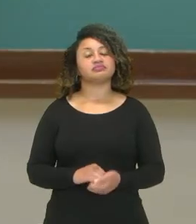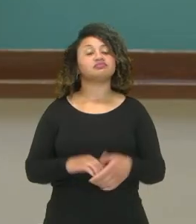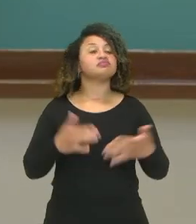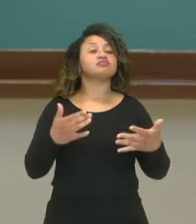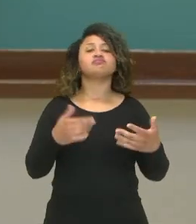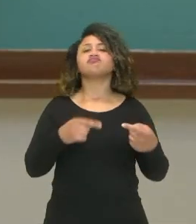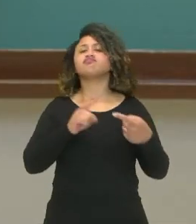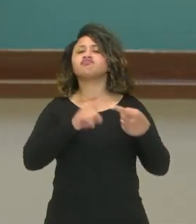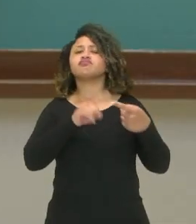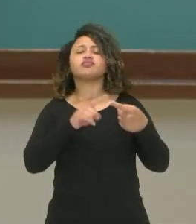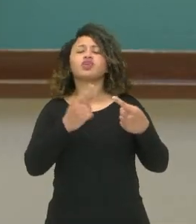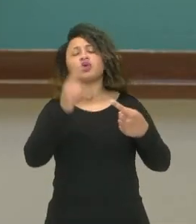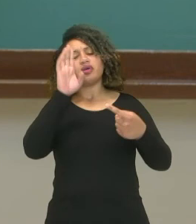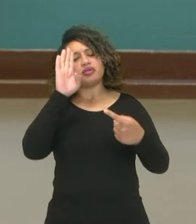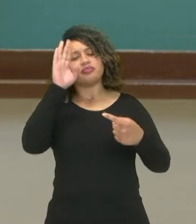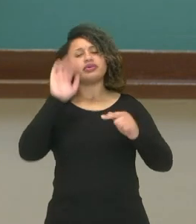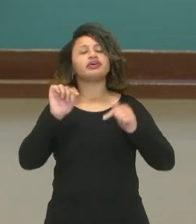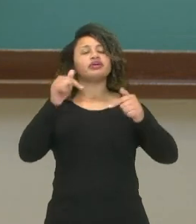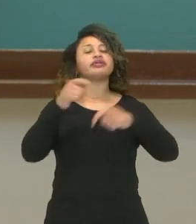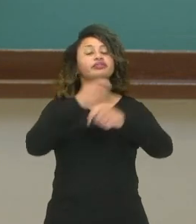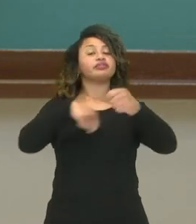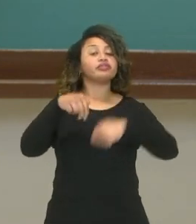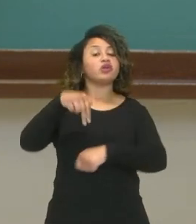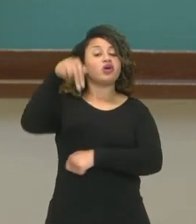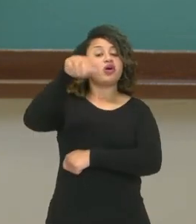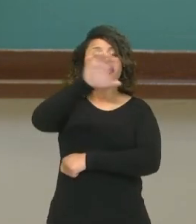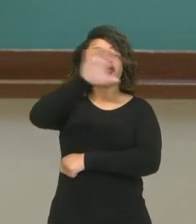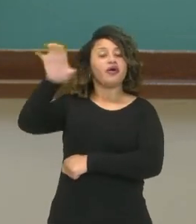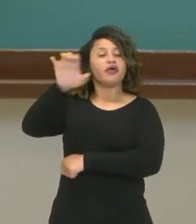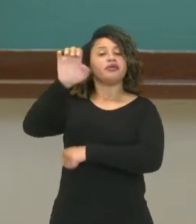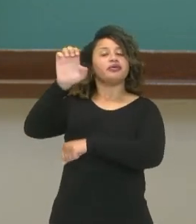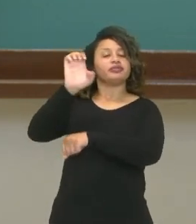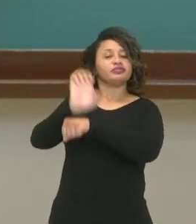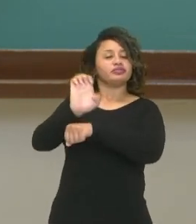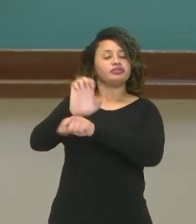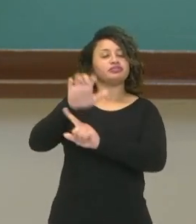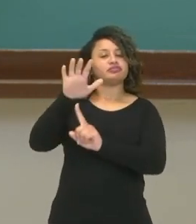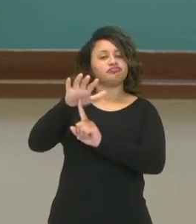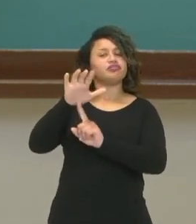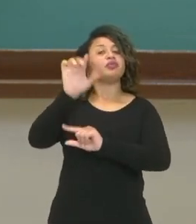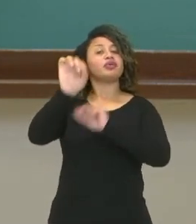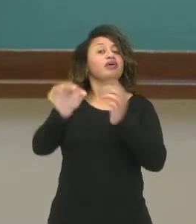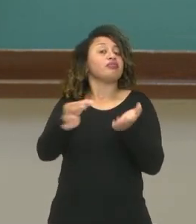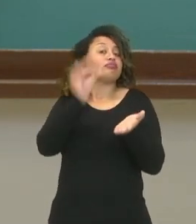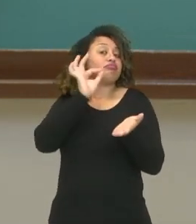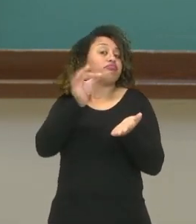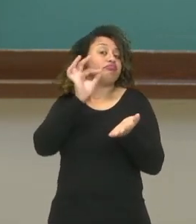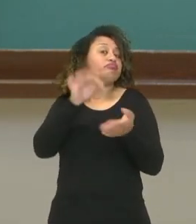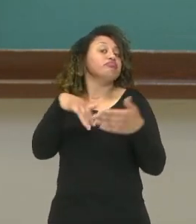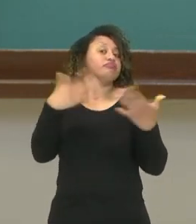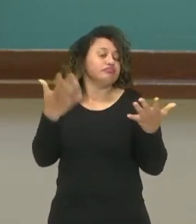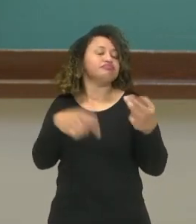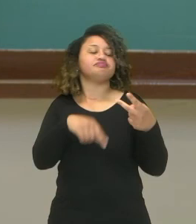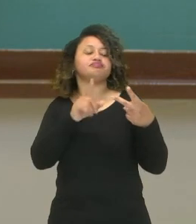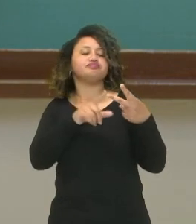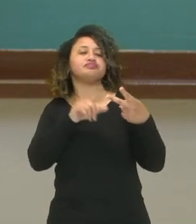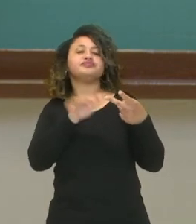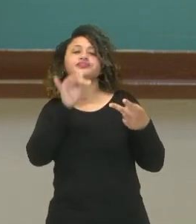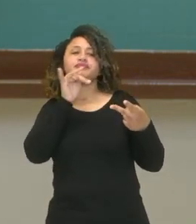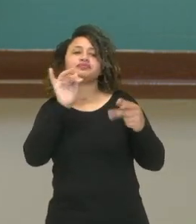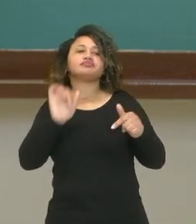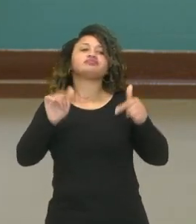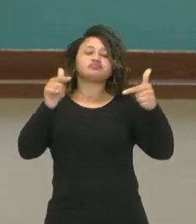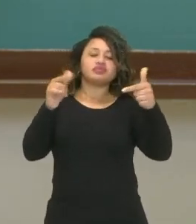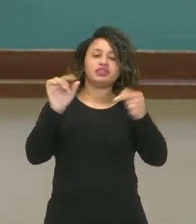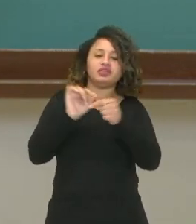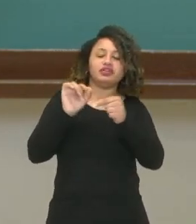Principal atividade econômica do norte do Paraná, obviamente o café. Exemplos de realizações de políticas